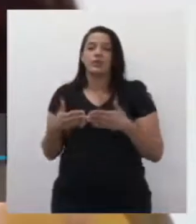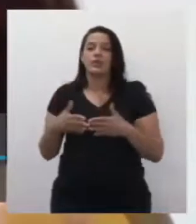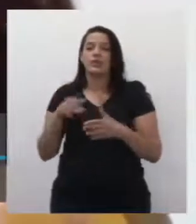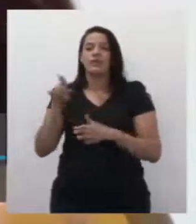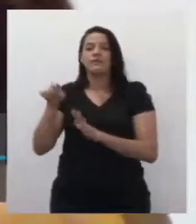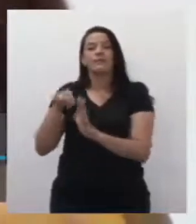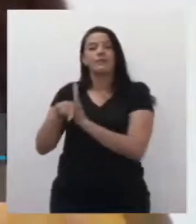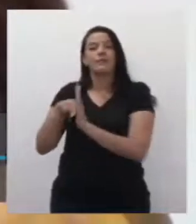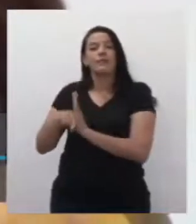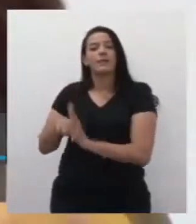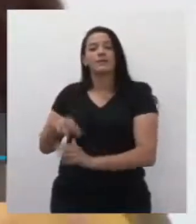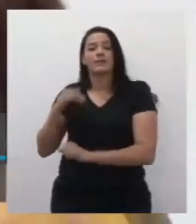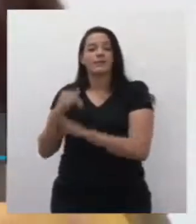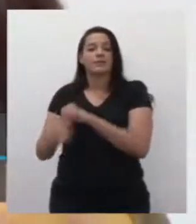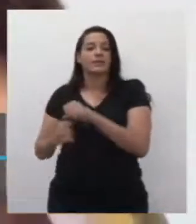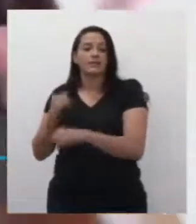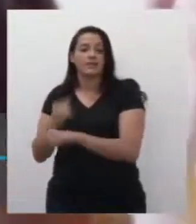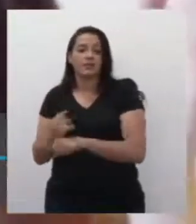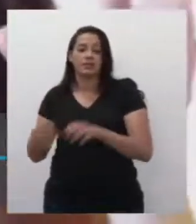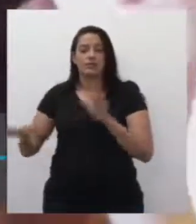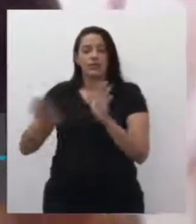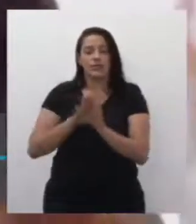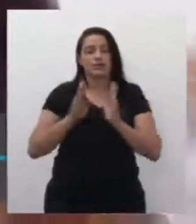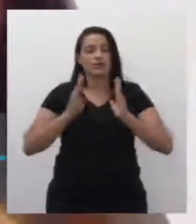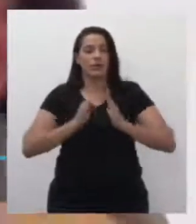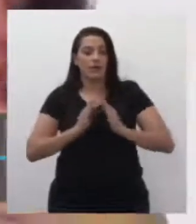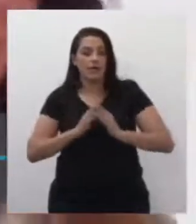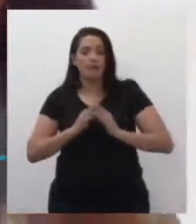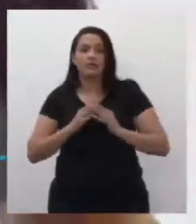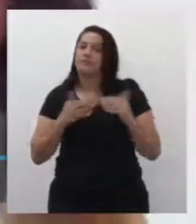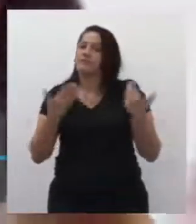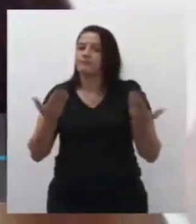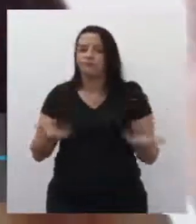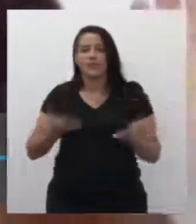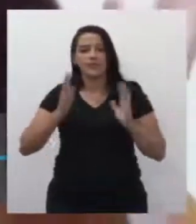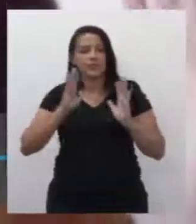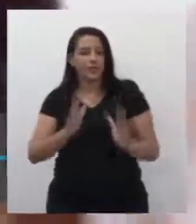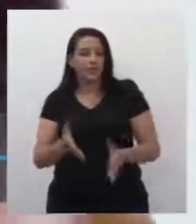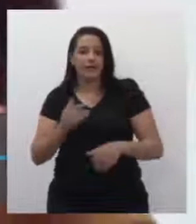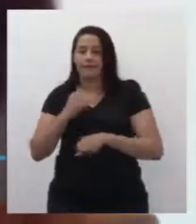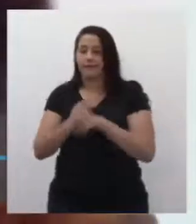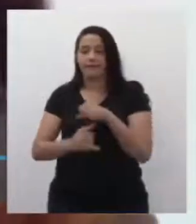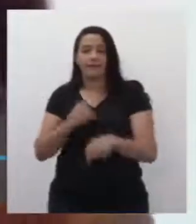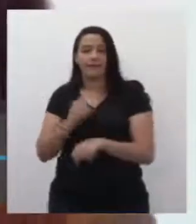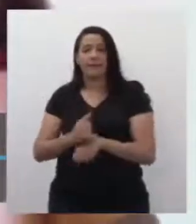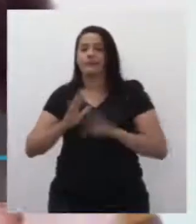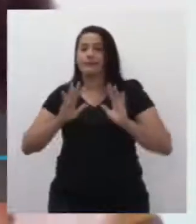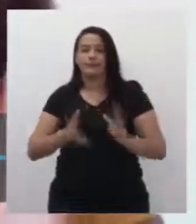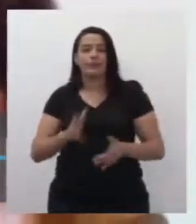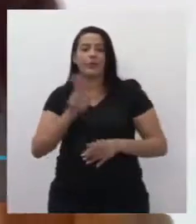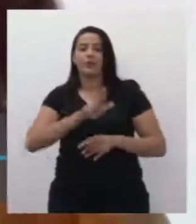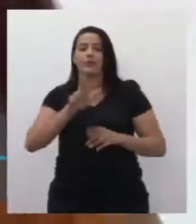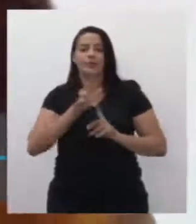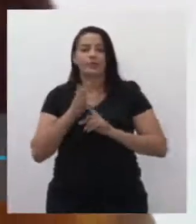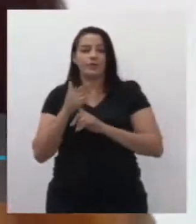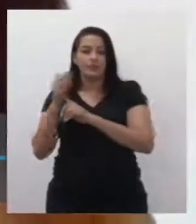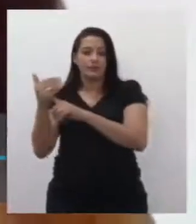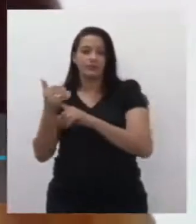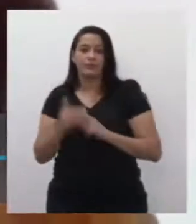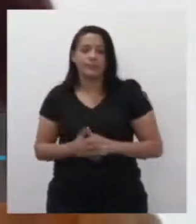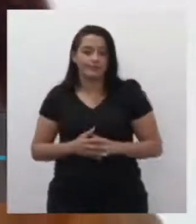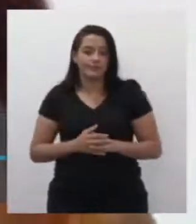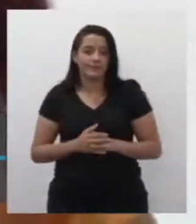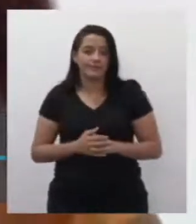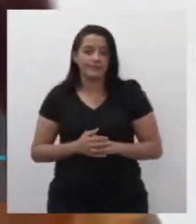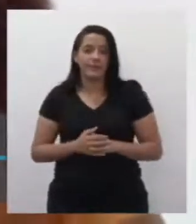pesquisa online quando chegassem em casa, né? Você já está num híbrido, porque você já está usando a tecnologia, né? E aí,